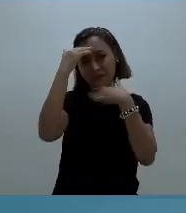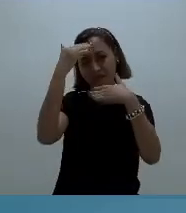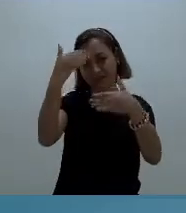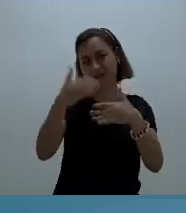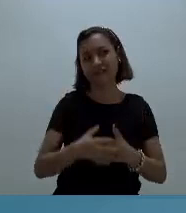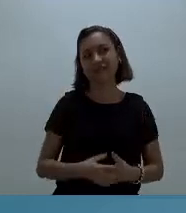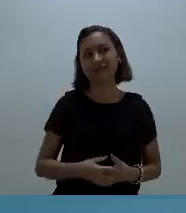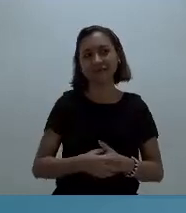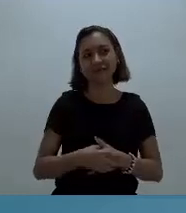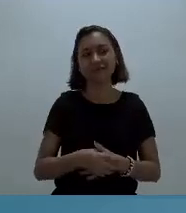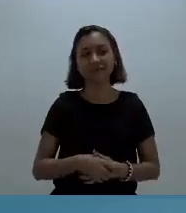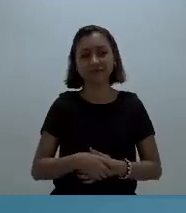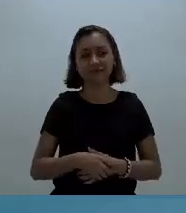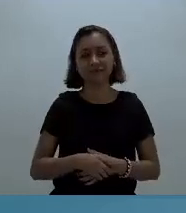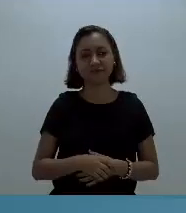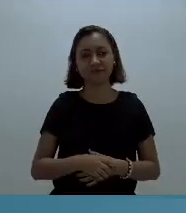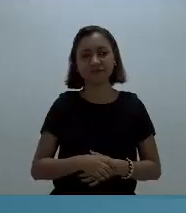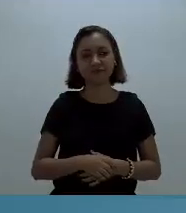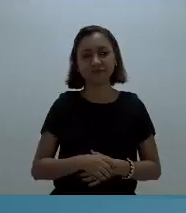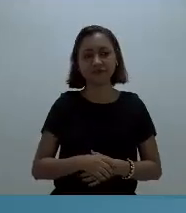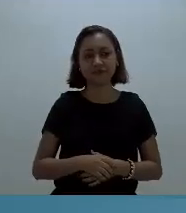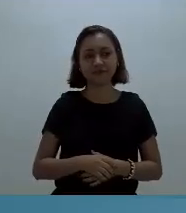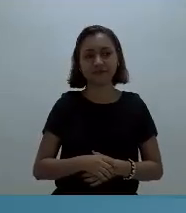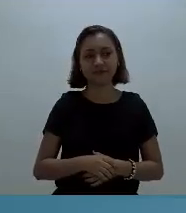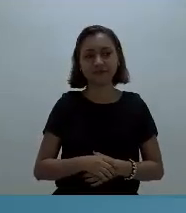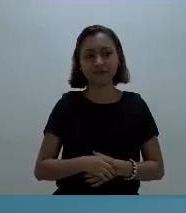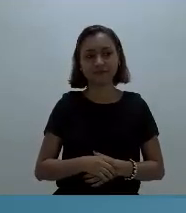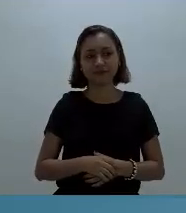nós atendemos aqui